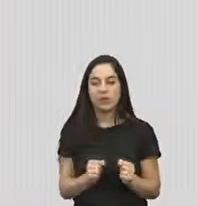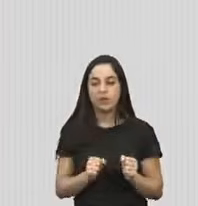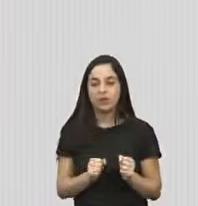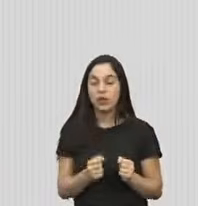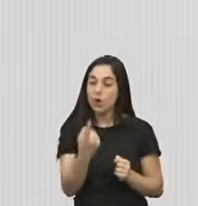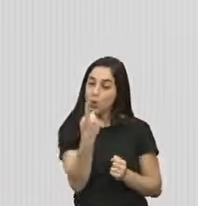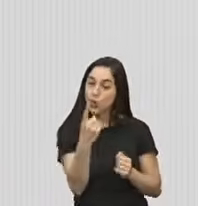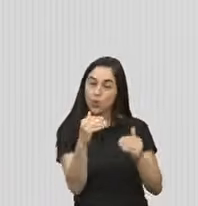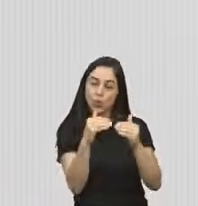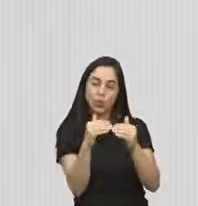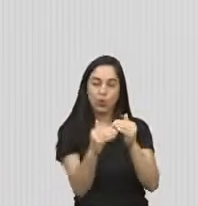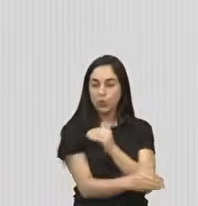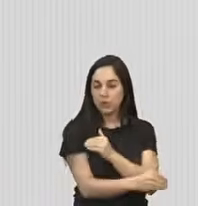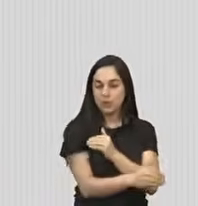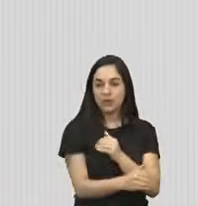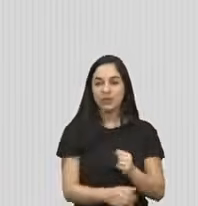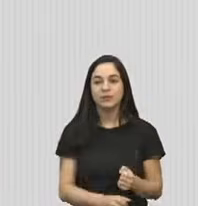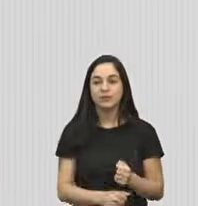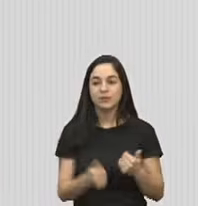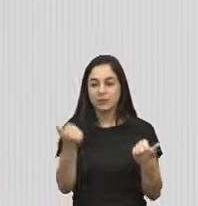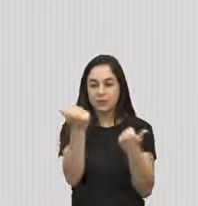e 1 voto contrário.